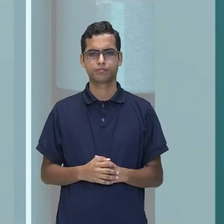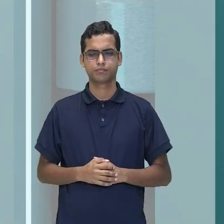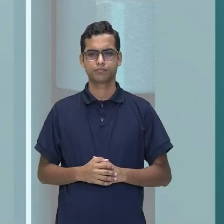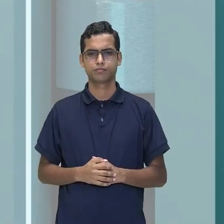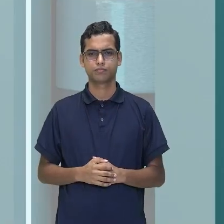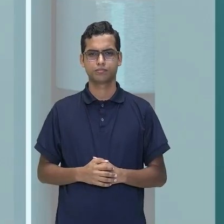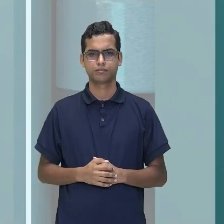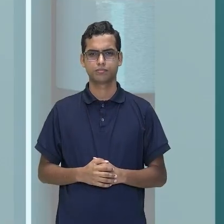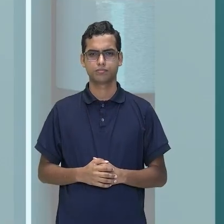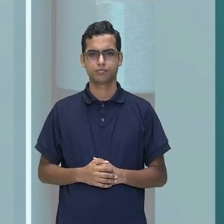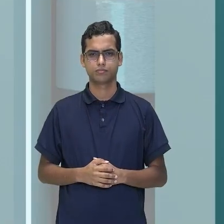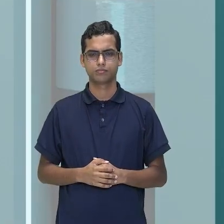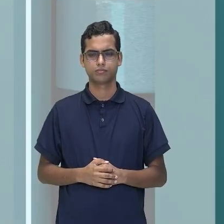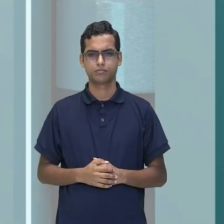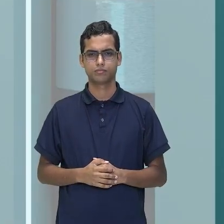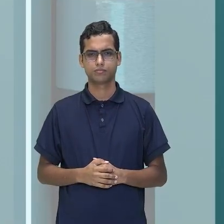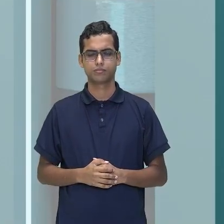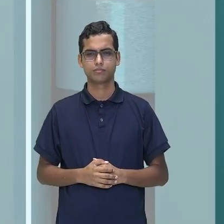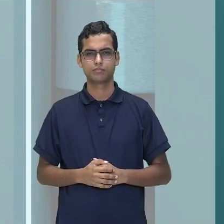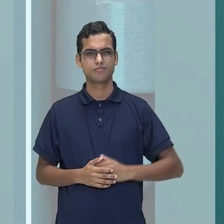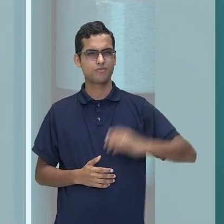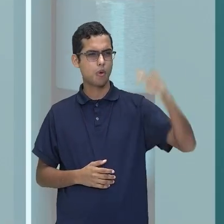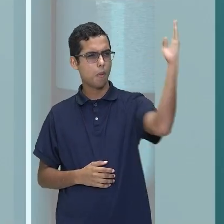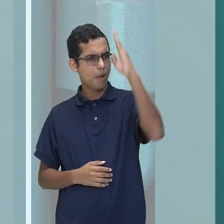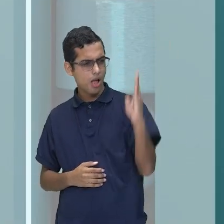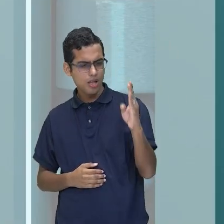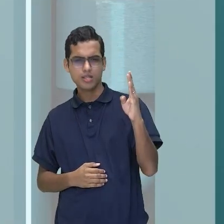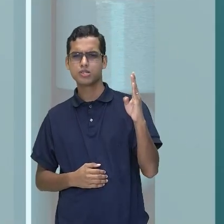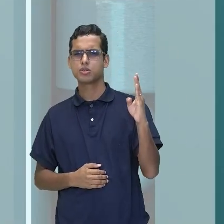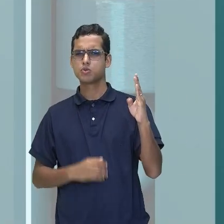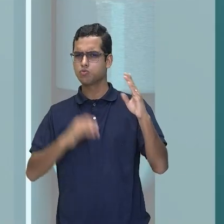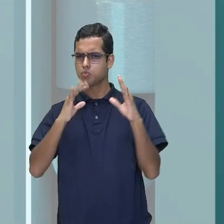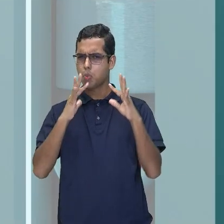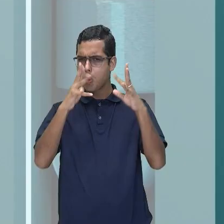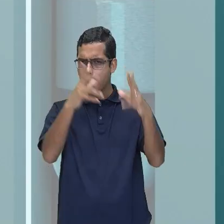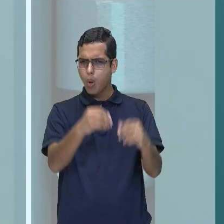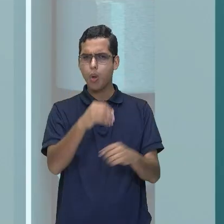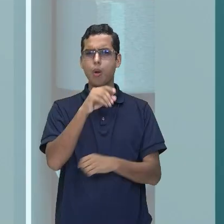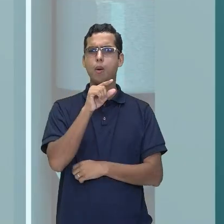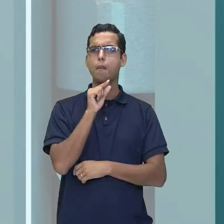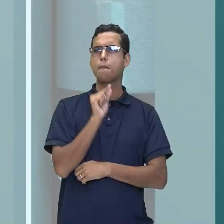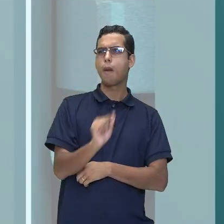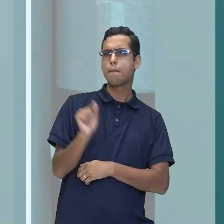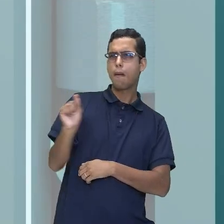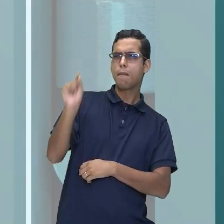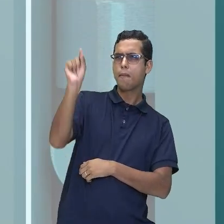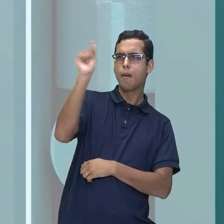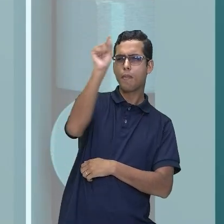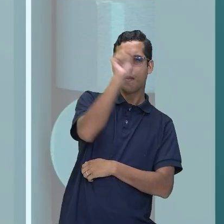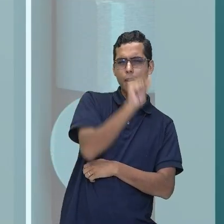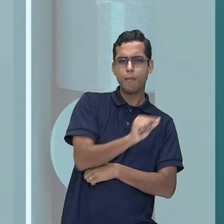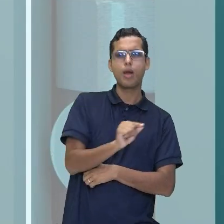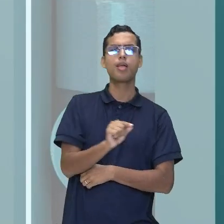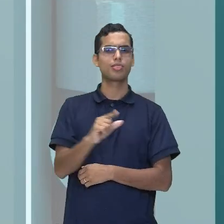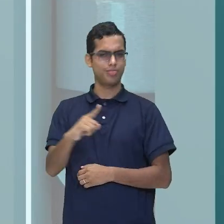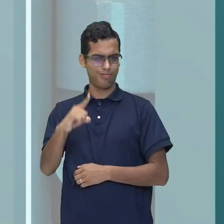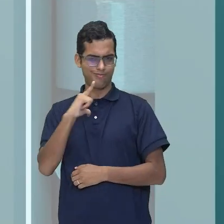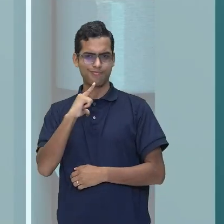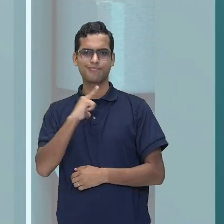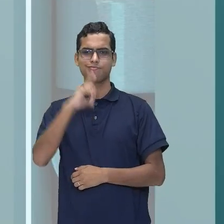Por todo o Brasil praticamente, né? As pessoas têm essa popularidade pelo